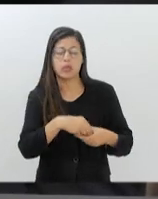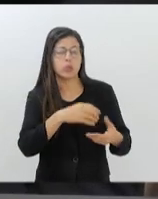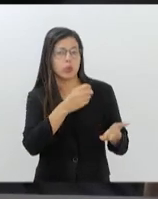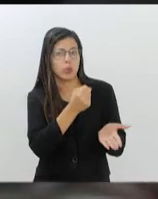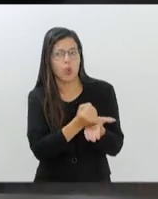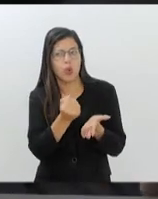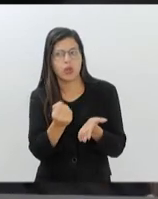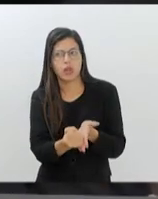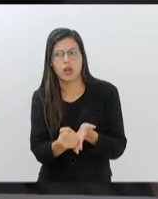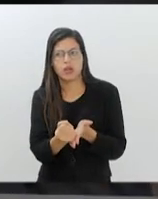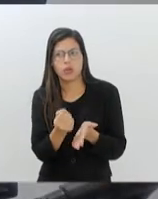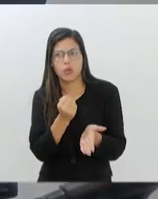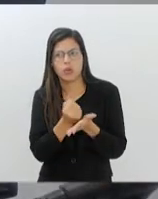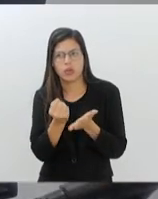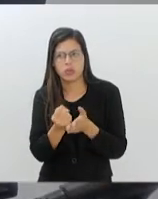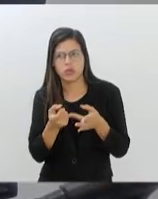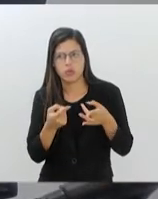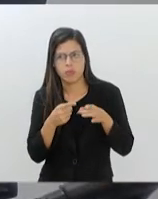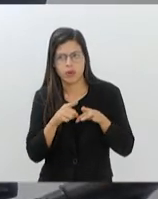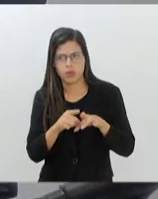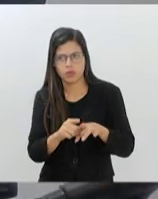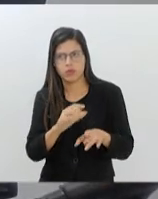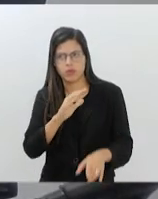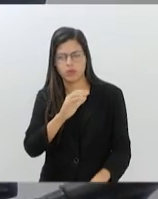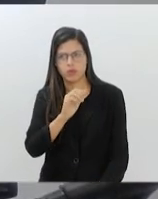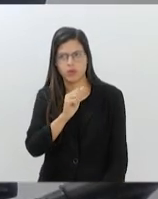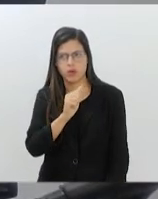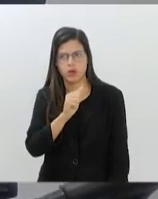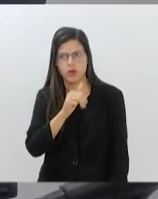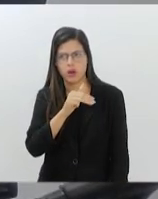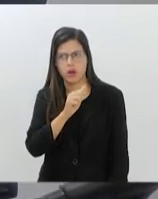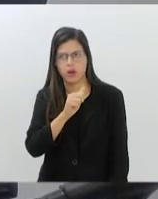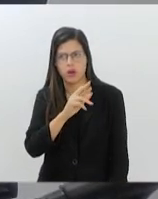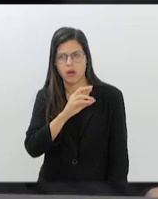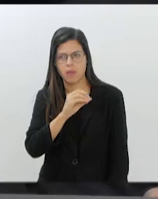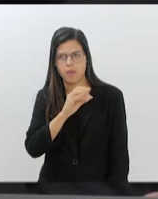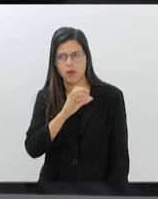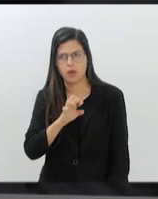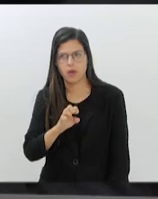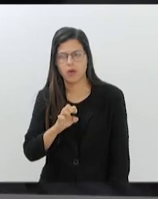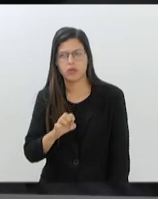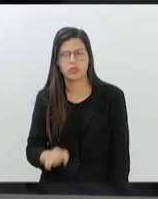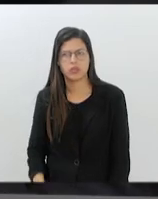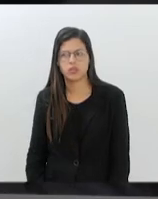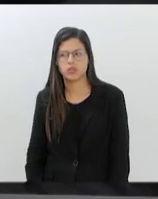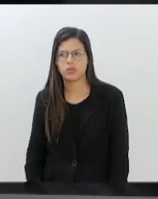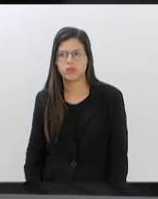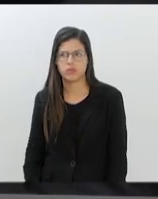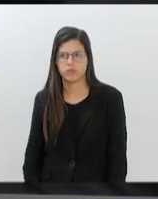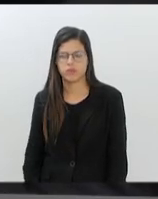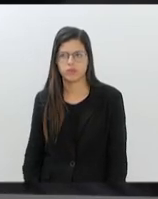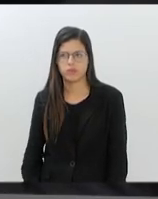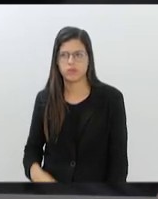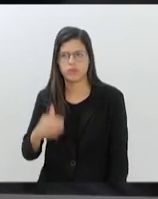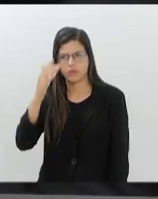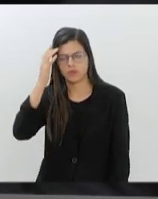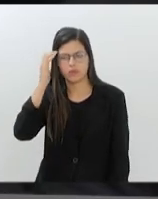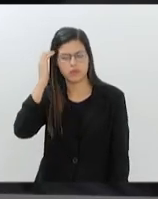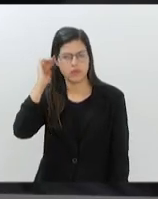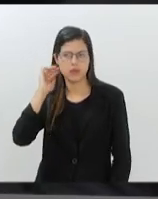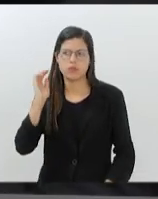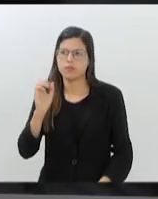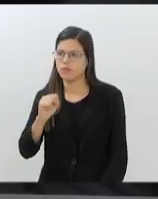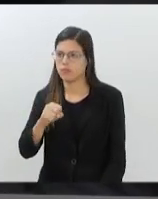tá no contrato de patrocínio do camarote tá dizendo que seriam bonificados com espaço Na Mia Exatamente exatamente tanto que agora